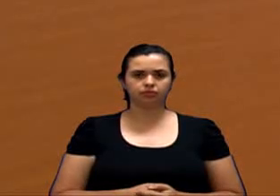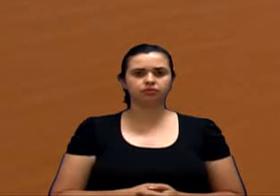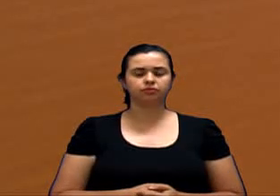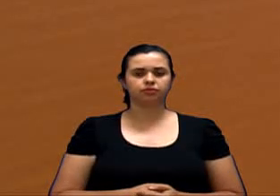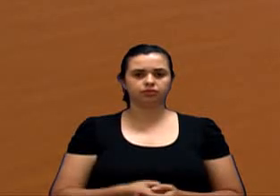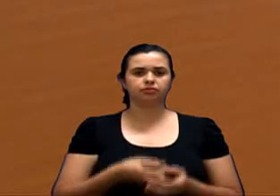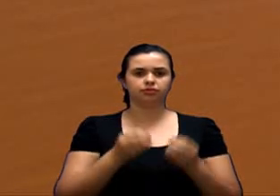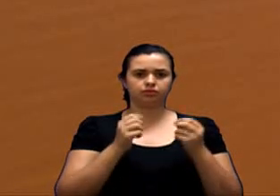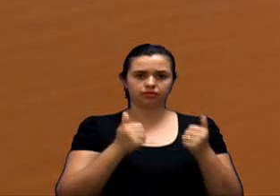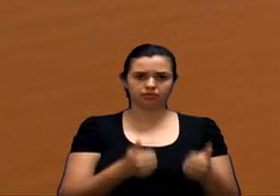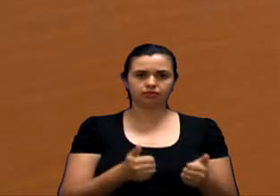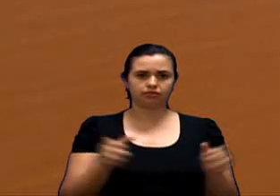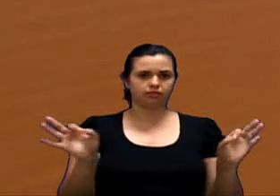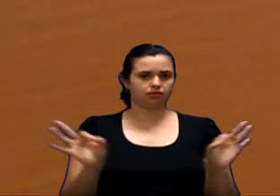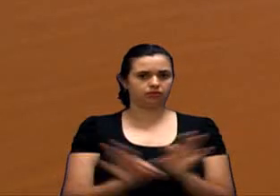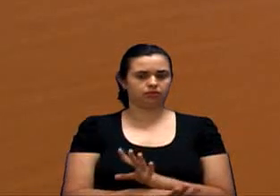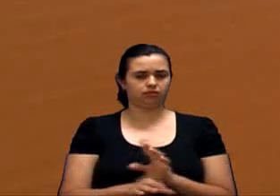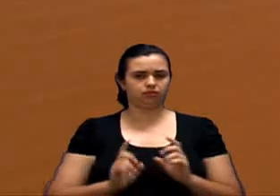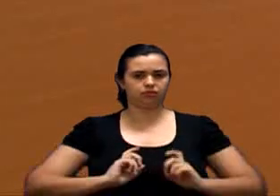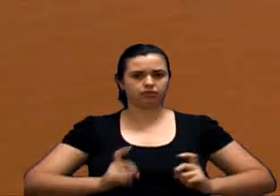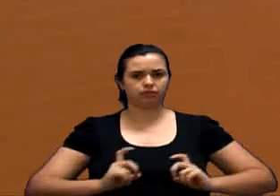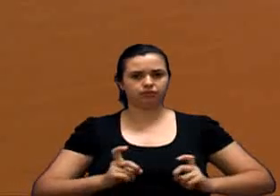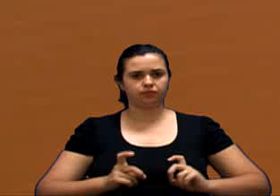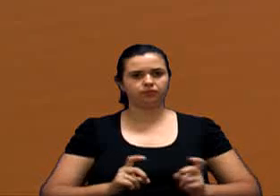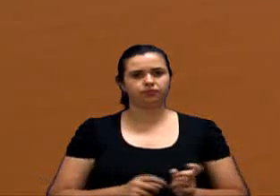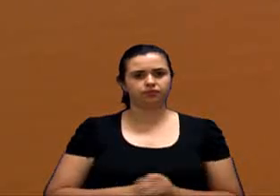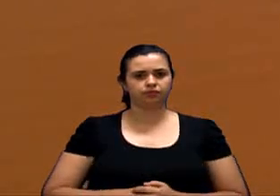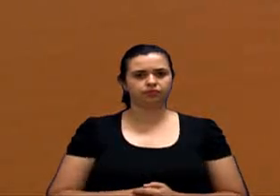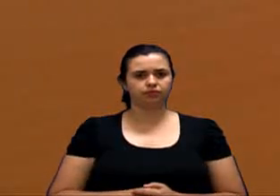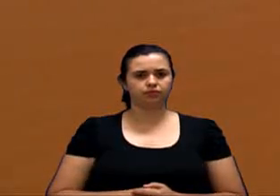Muito bem, vereador. É encerrado a discussão.